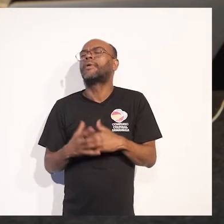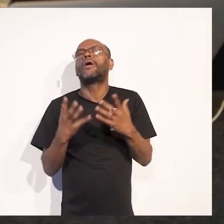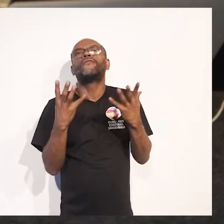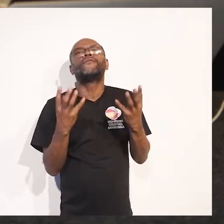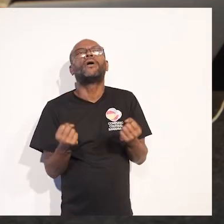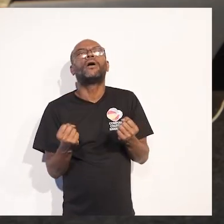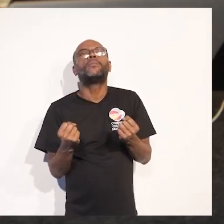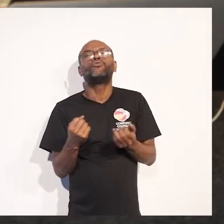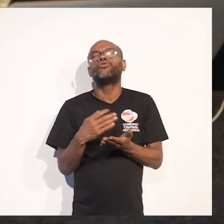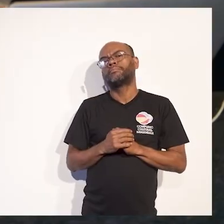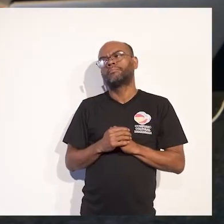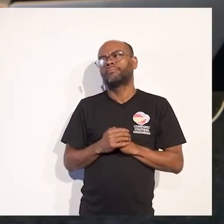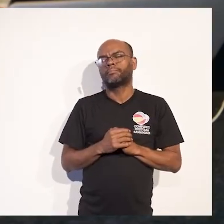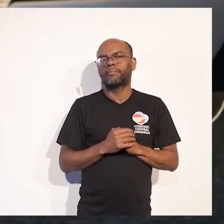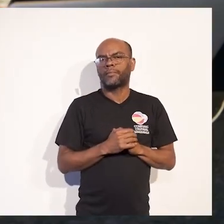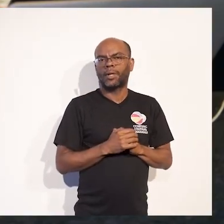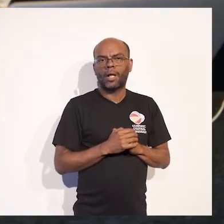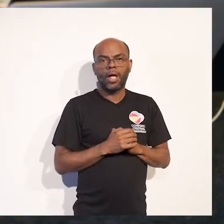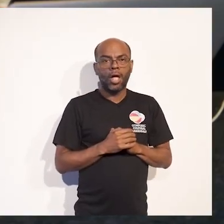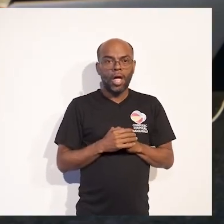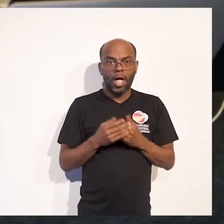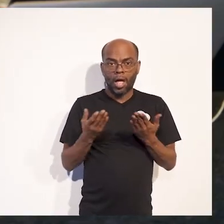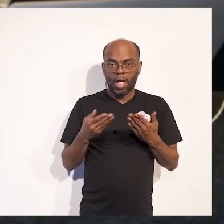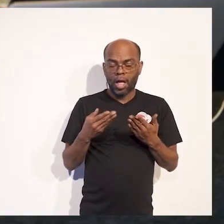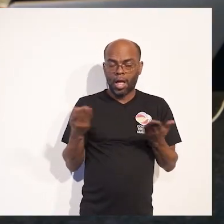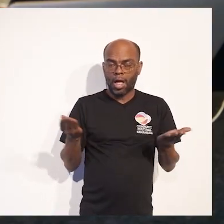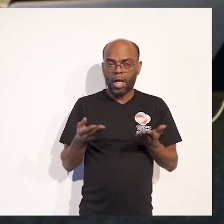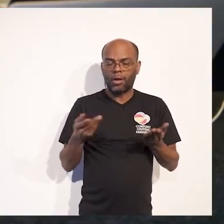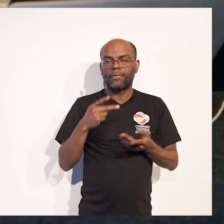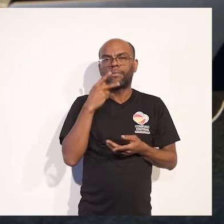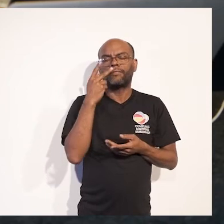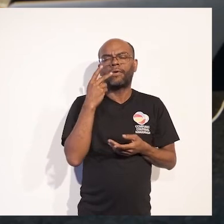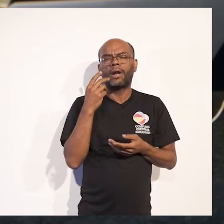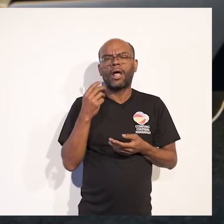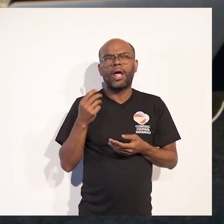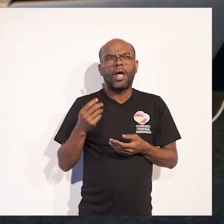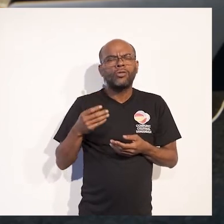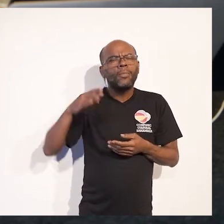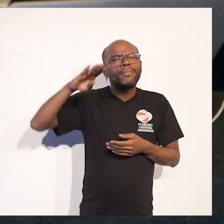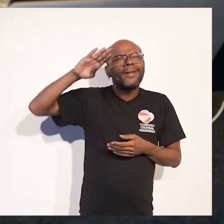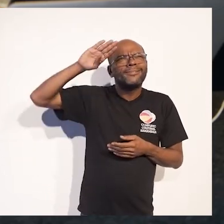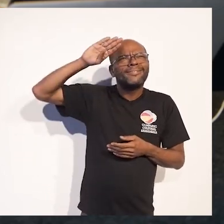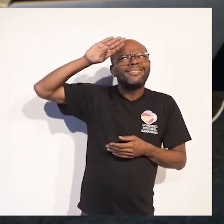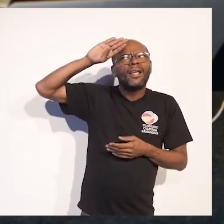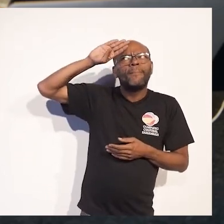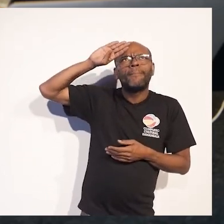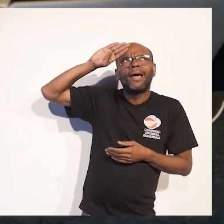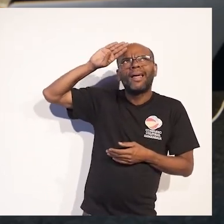Vamos dar sequência. Bom, a gente vai falar agora sobre temperatura de cor, que é uma